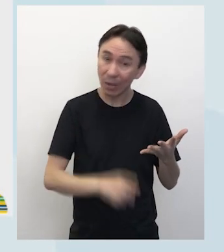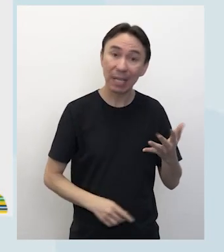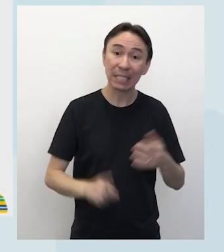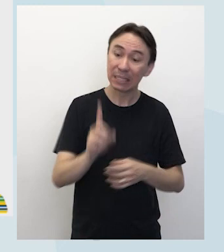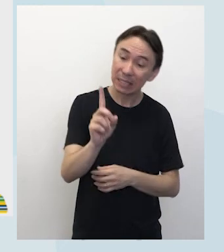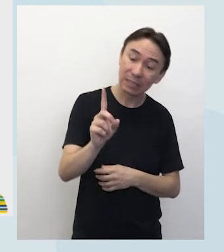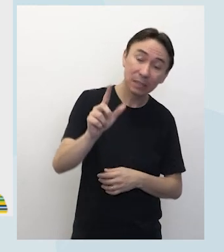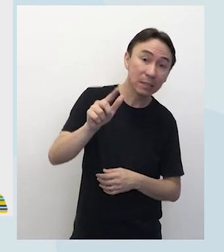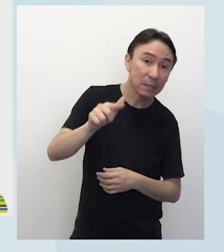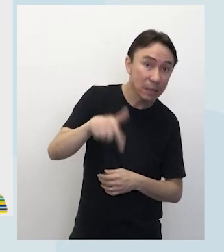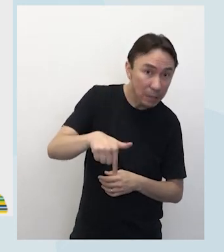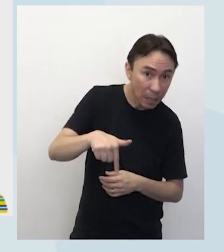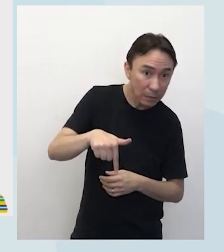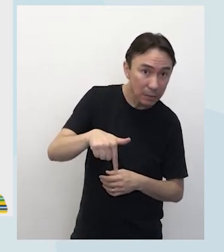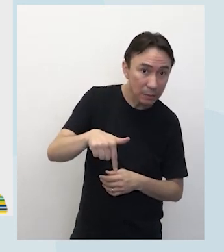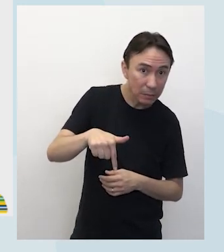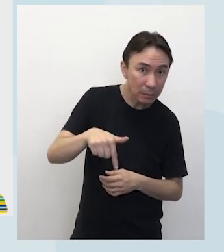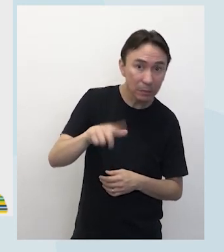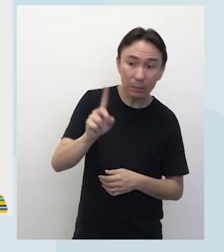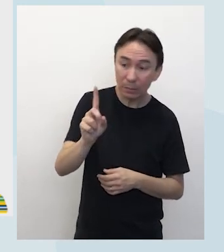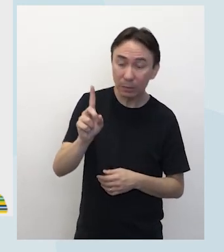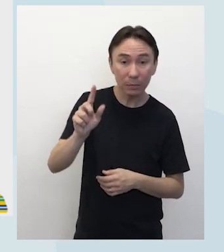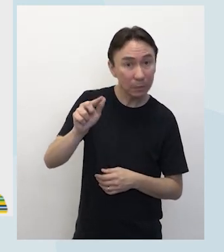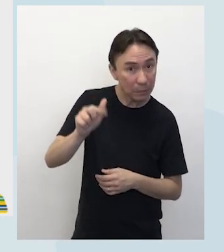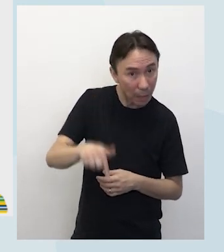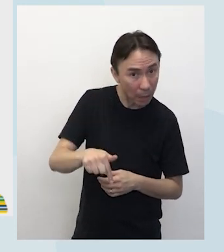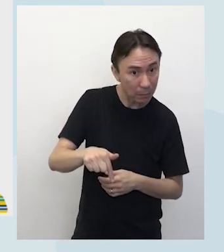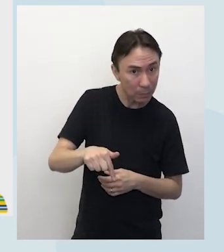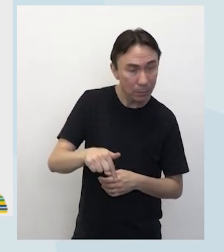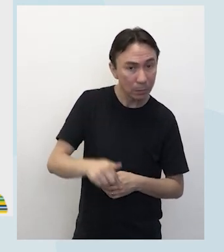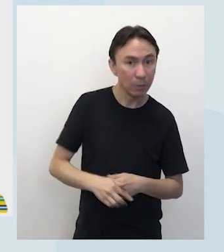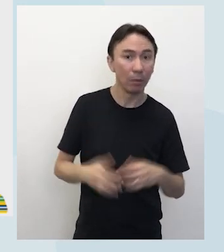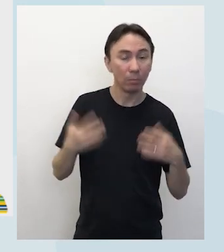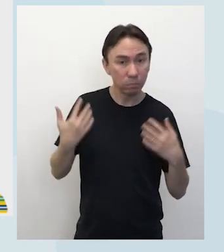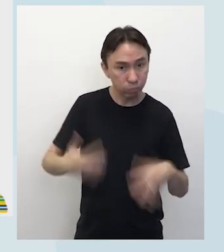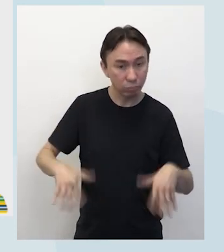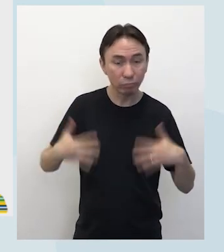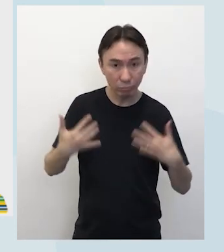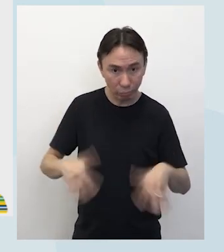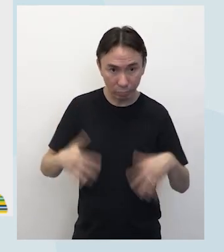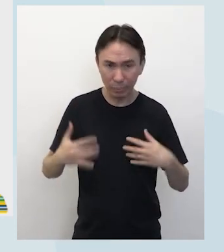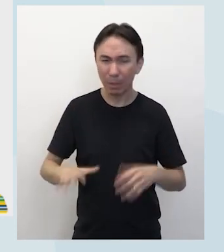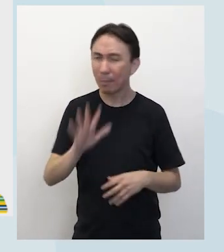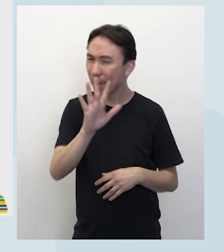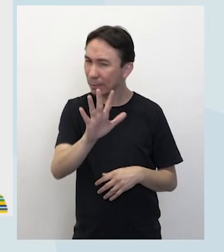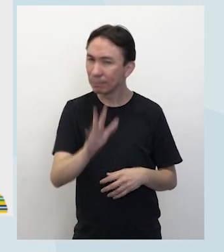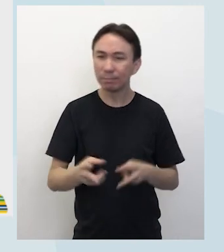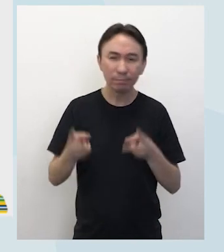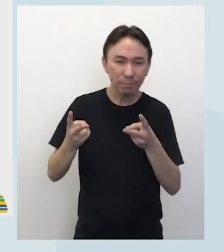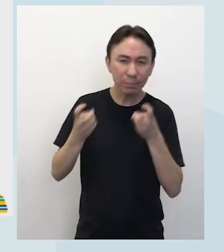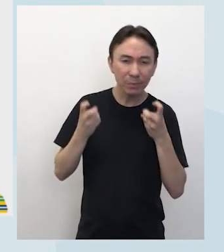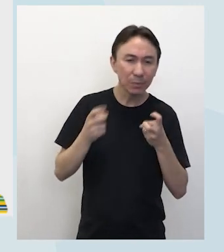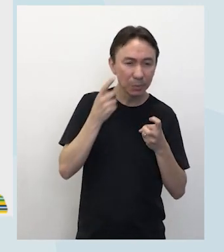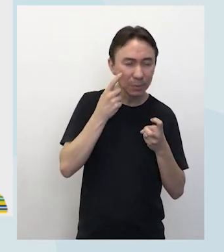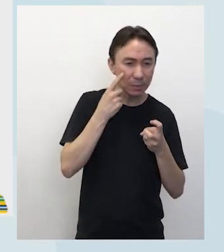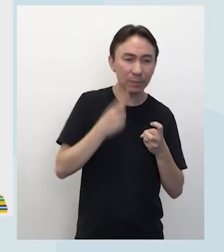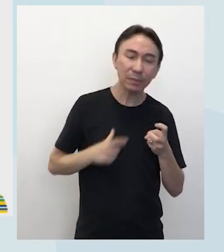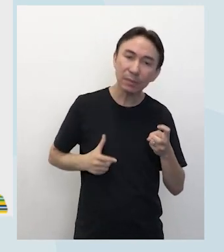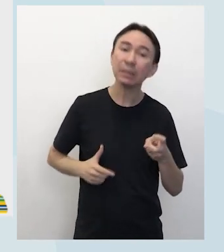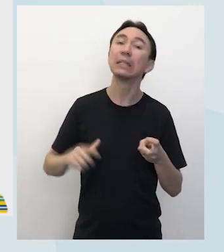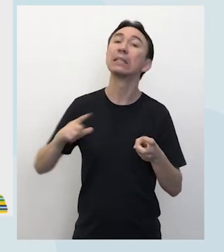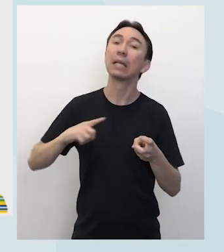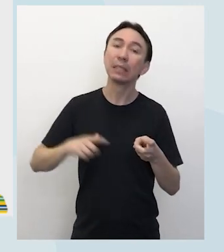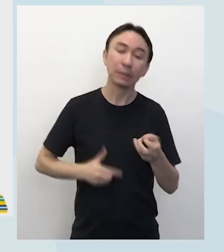17 competências socioemocionais. É bastante, né? Mas percebam que elas estão divididas,